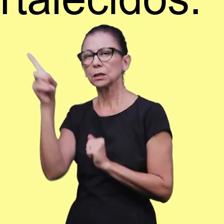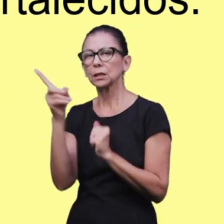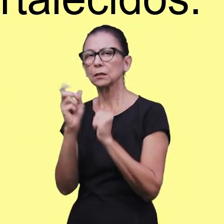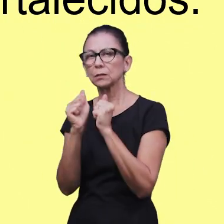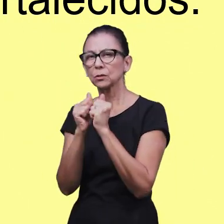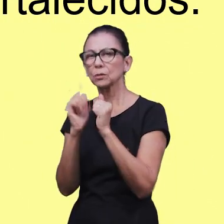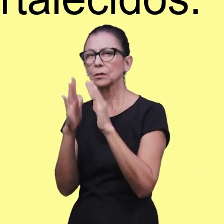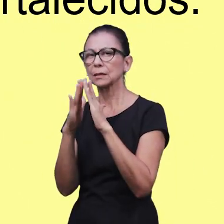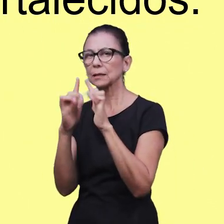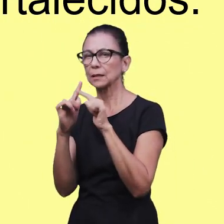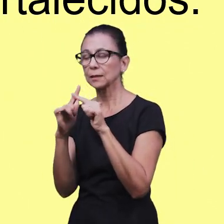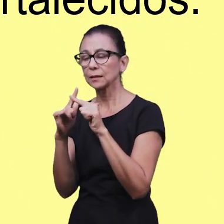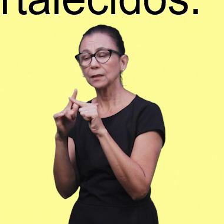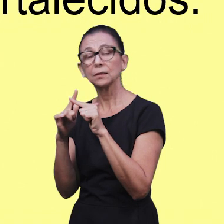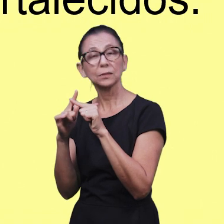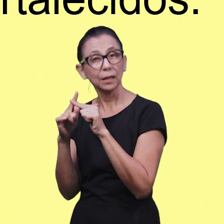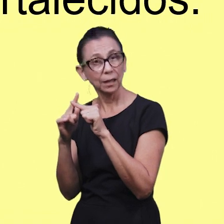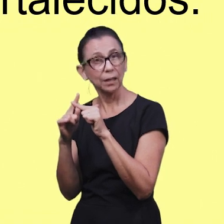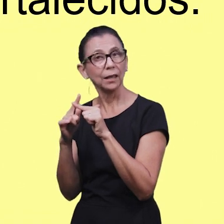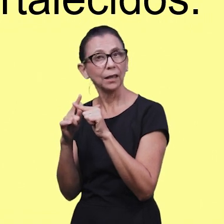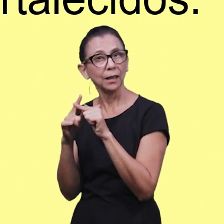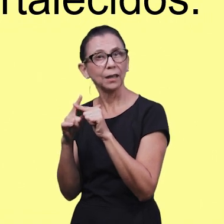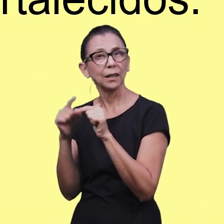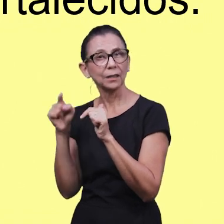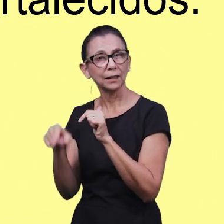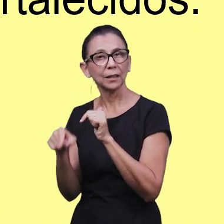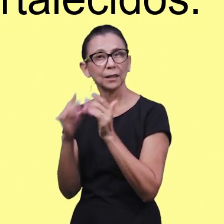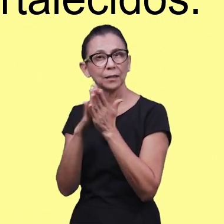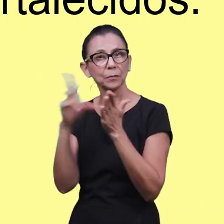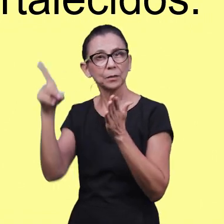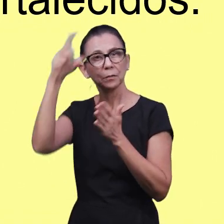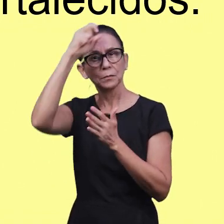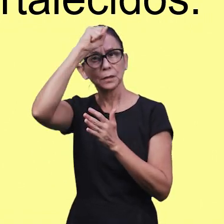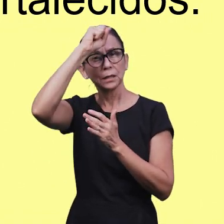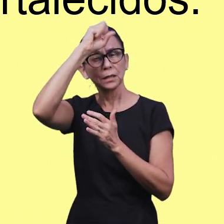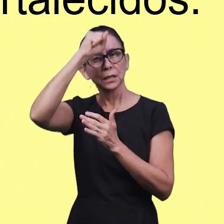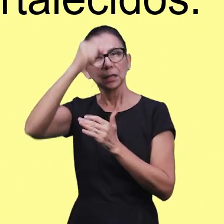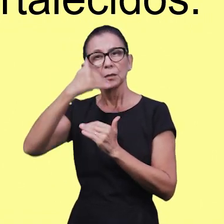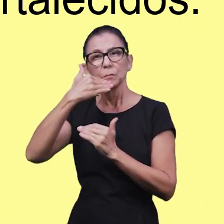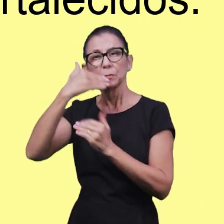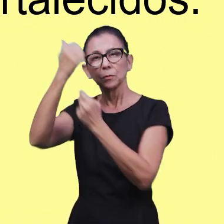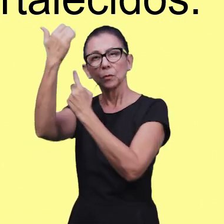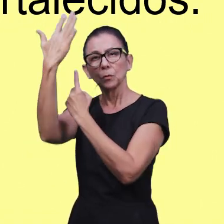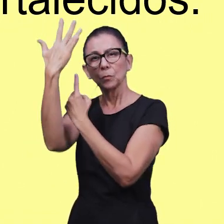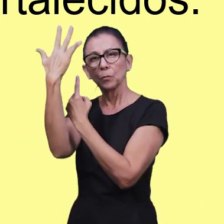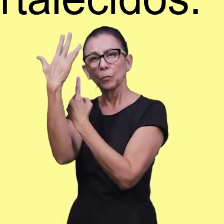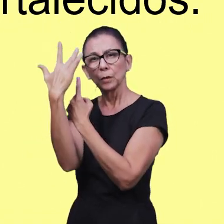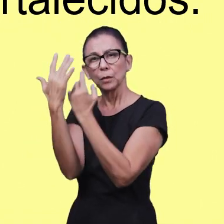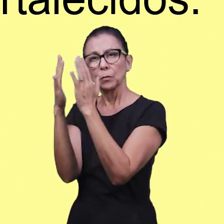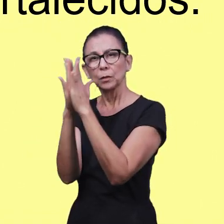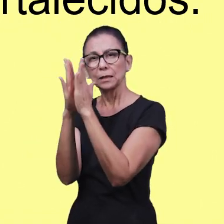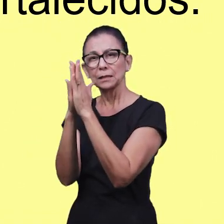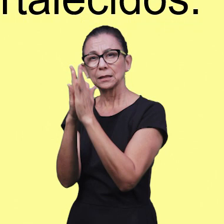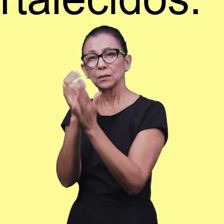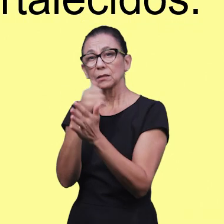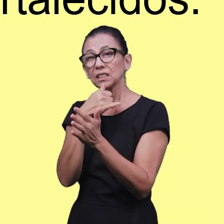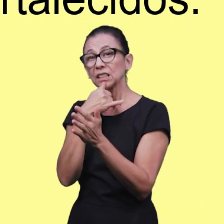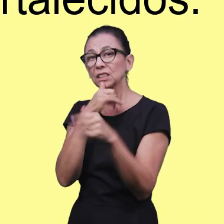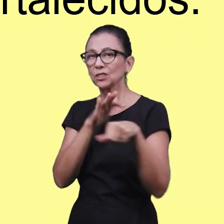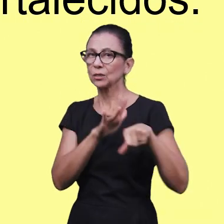igreja. É na igreja que aprendemos a palavra de Deus, que pedimos oração quando estamos